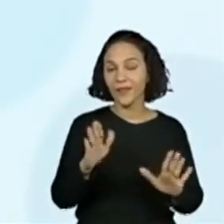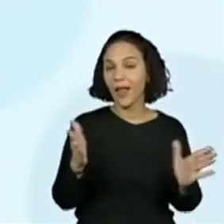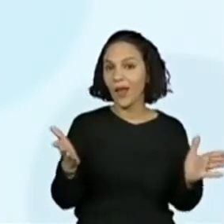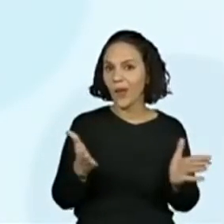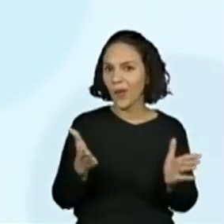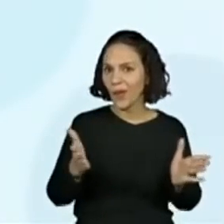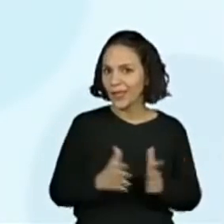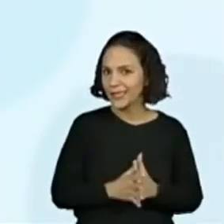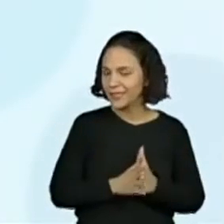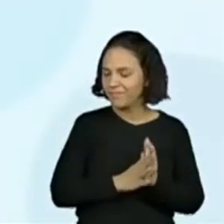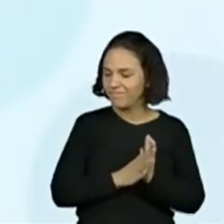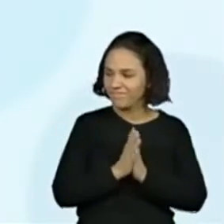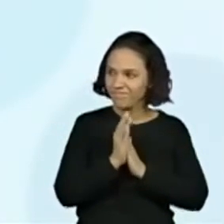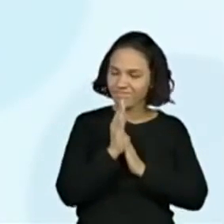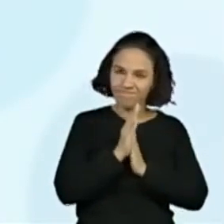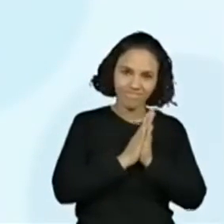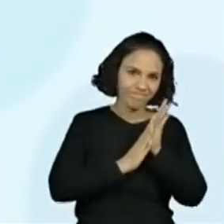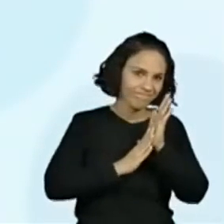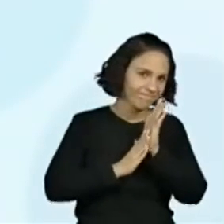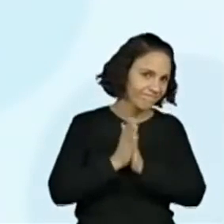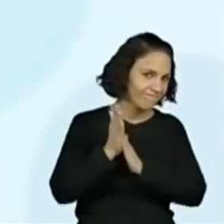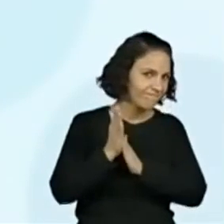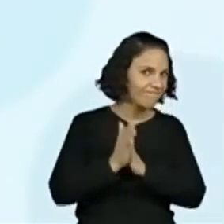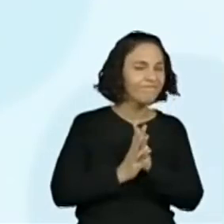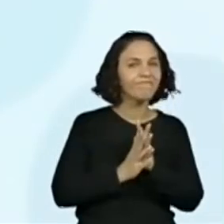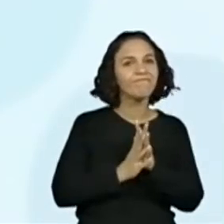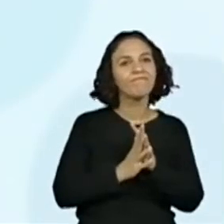Agora, turminha,